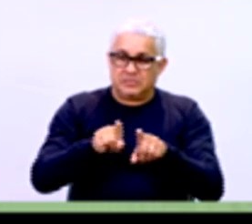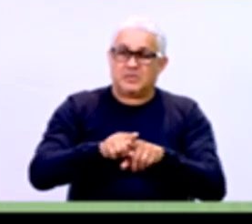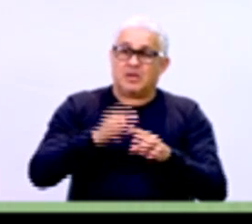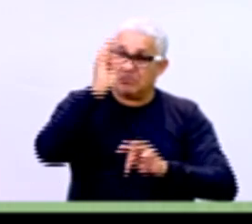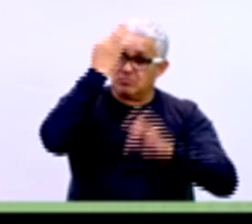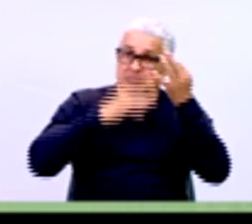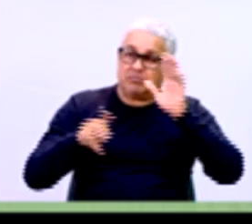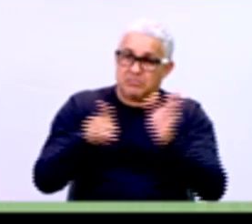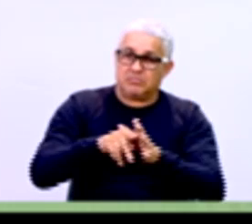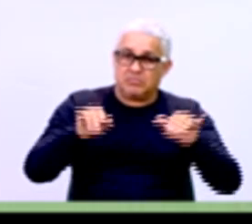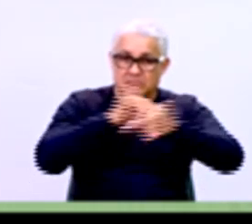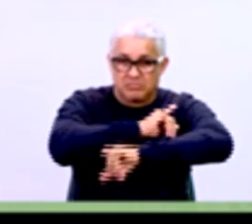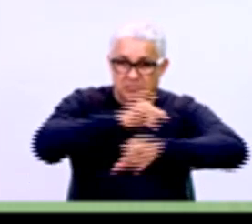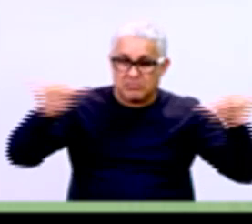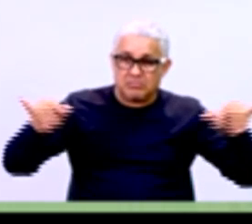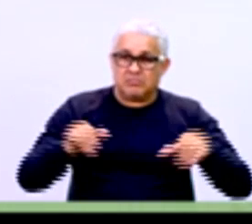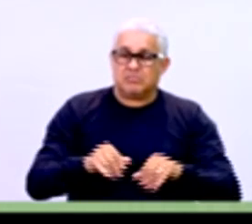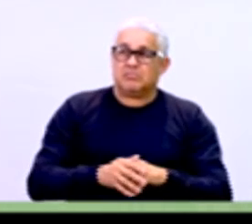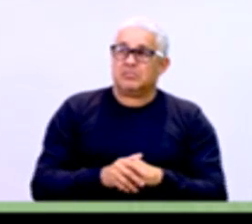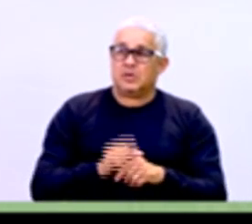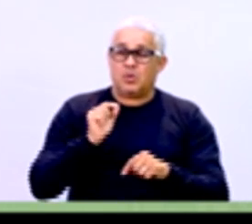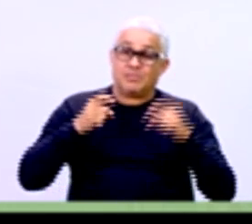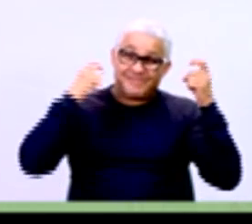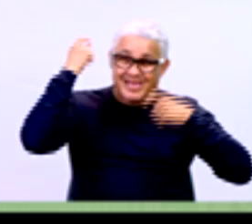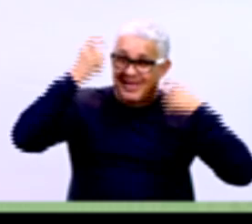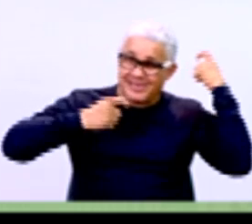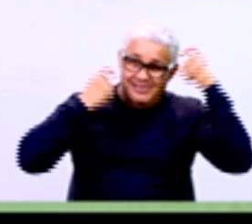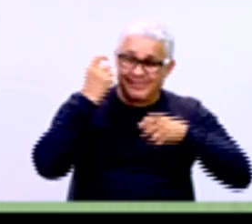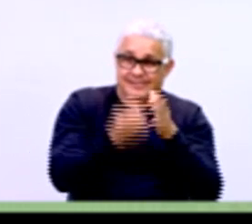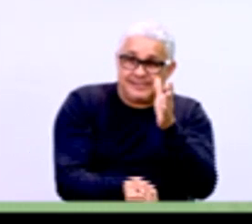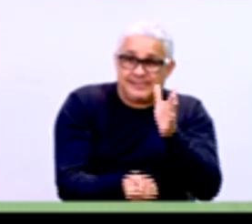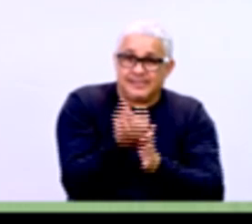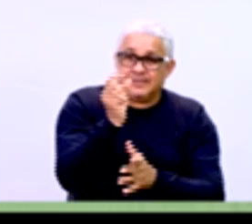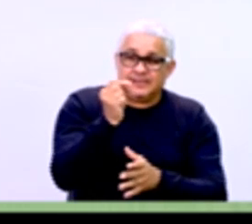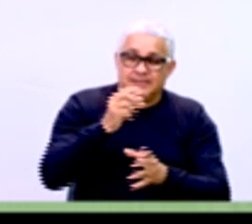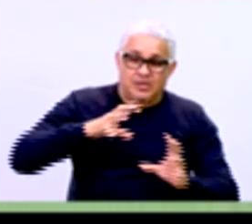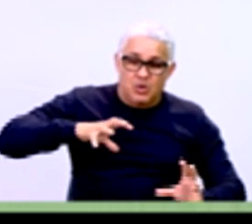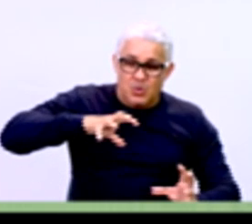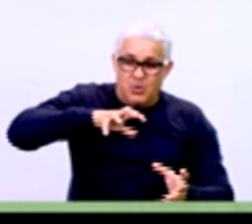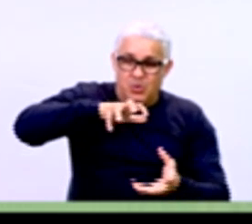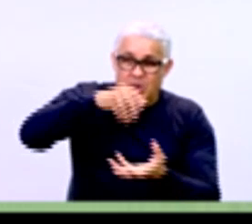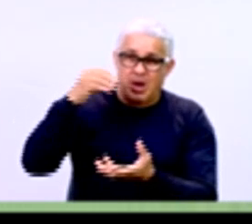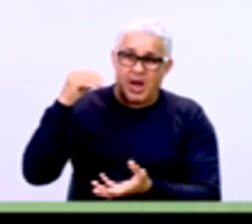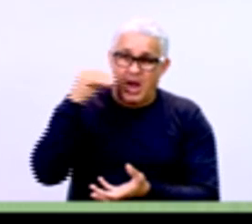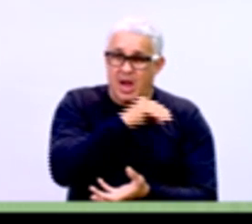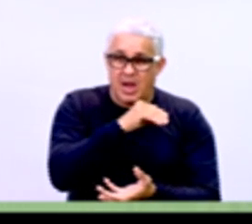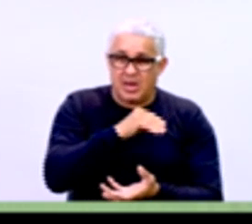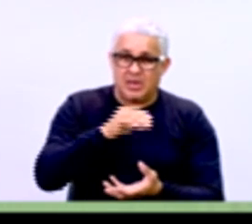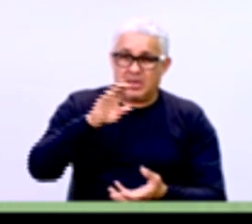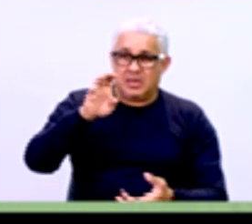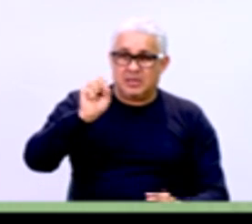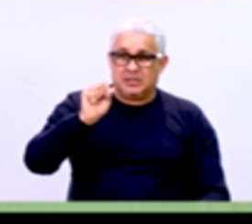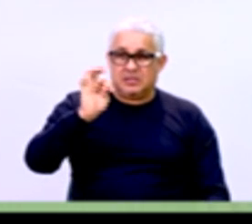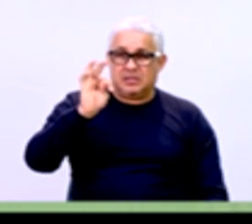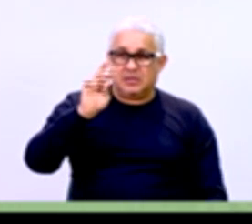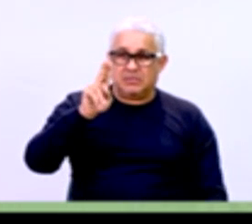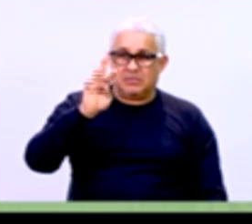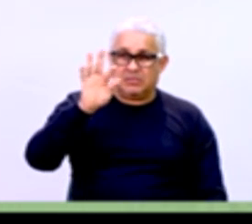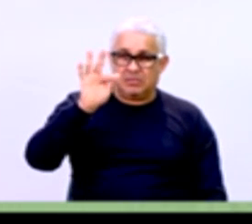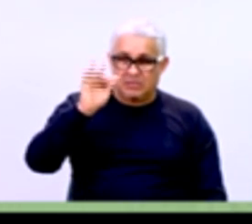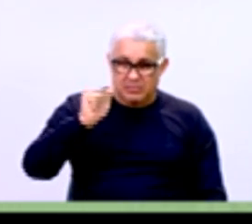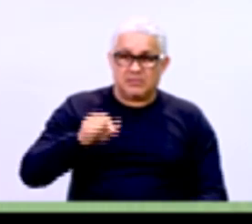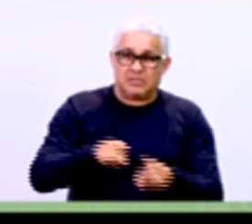Os fatores que contribuíram para essa preocupação e para o surgimento foi aquecimento global, efeito estufa, poluição do